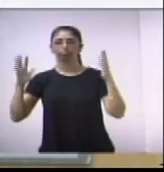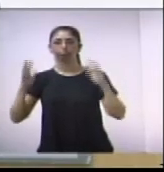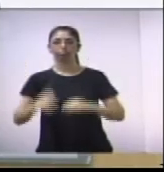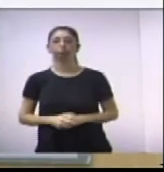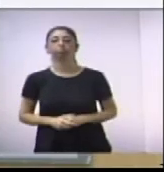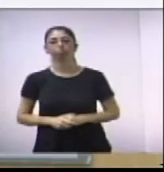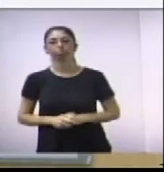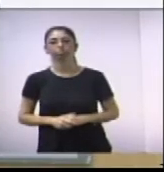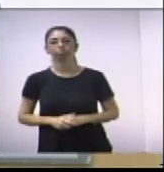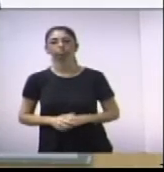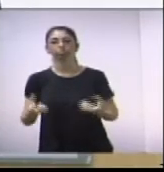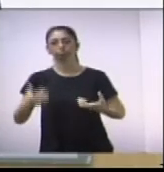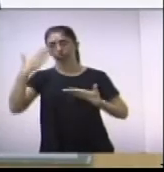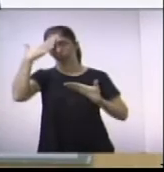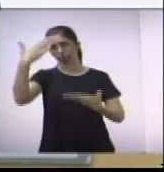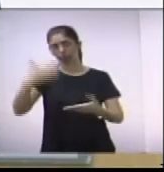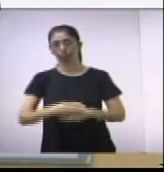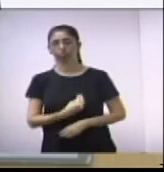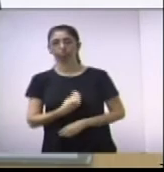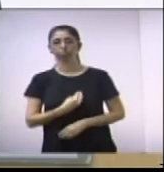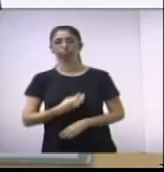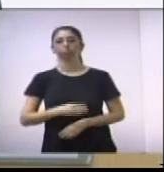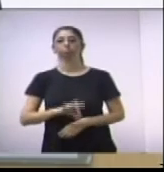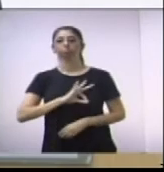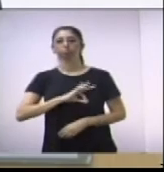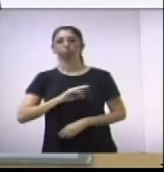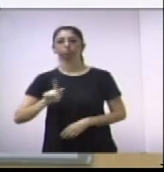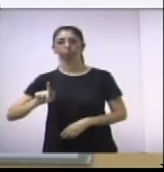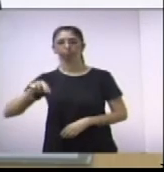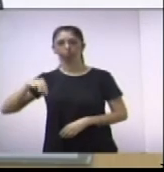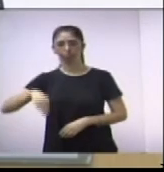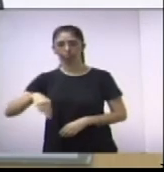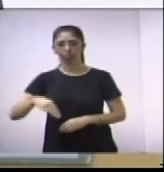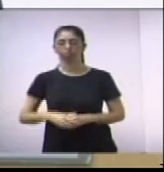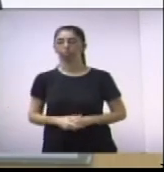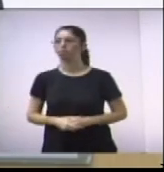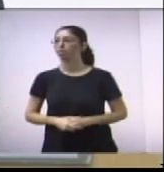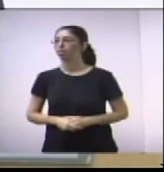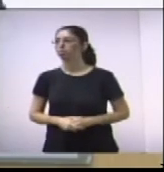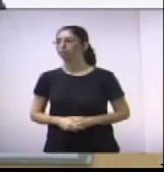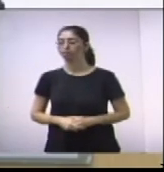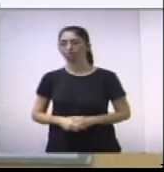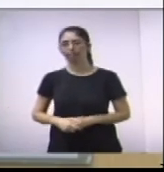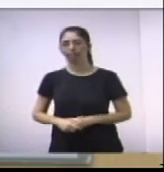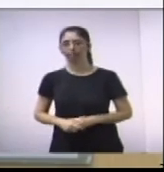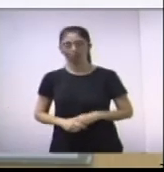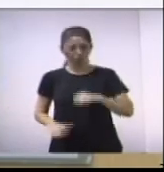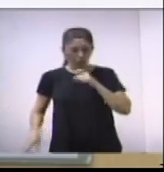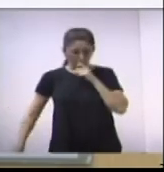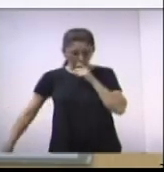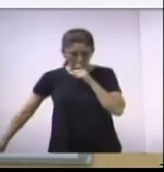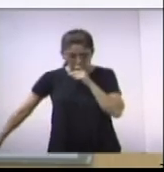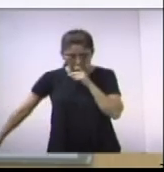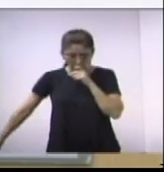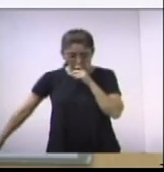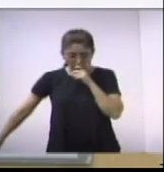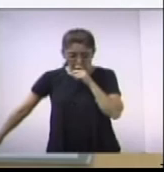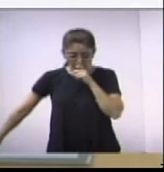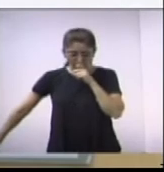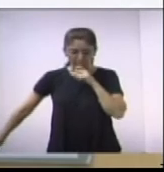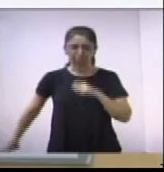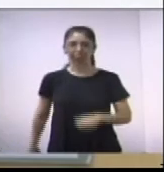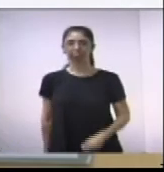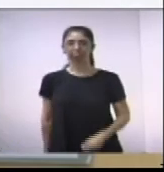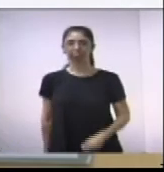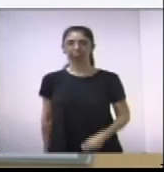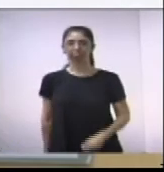Quero agradecer a presença da Guarda Municipal, da Polícia Militar, da imprensa presente. Quero